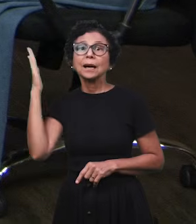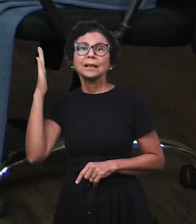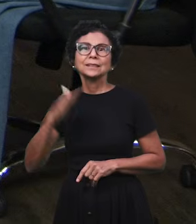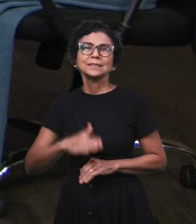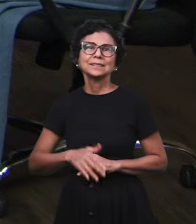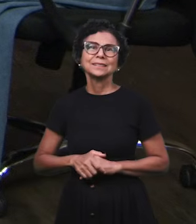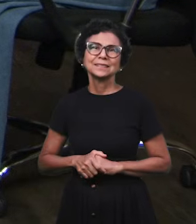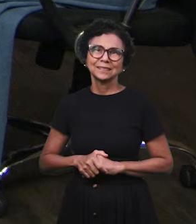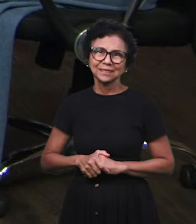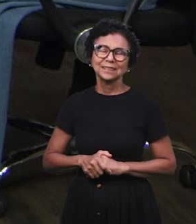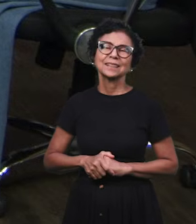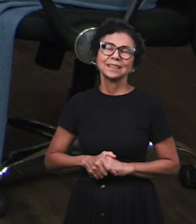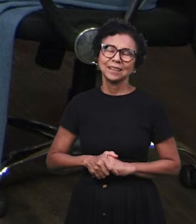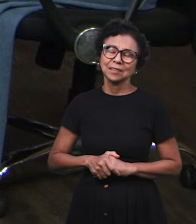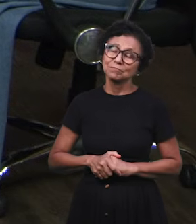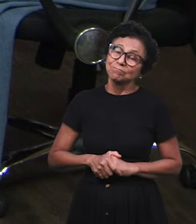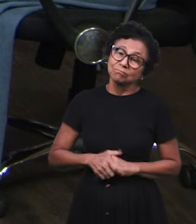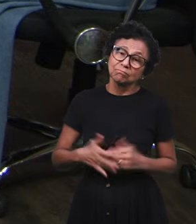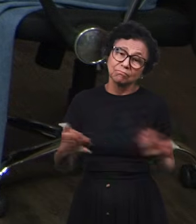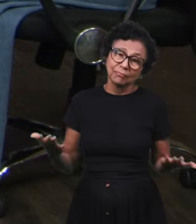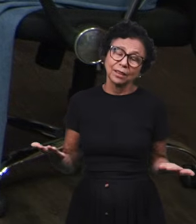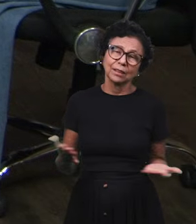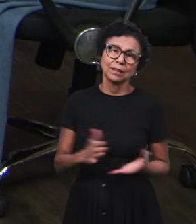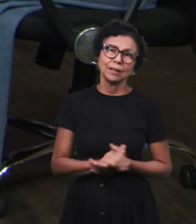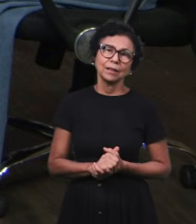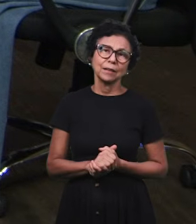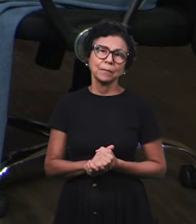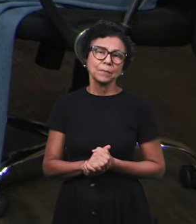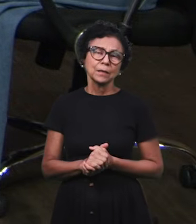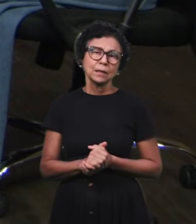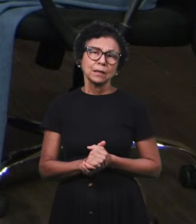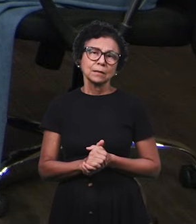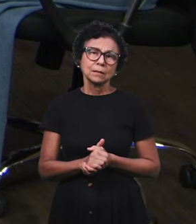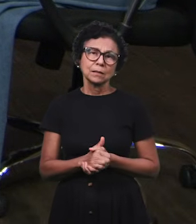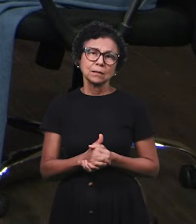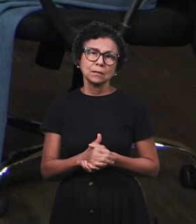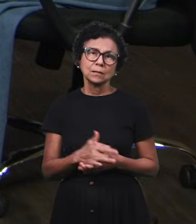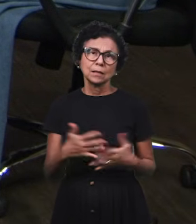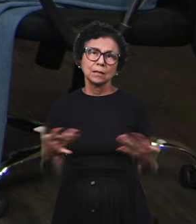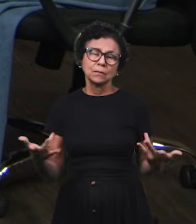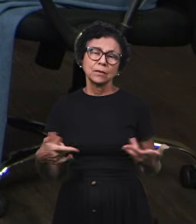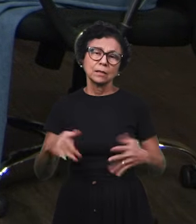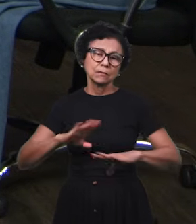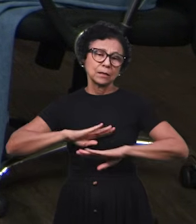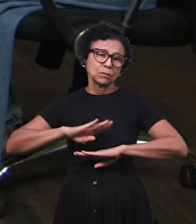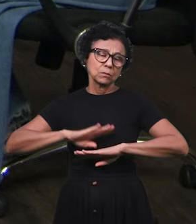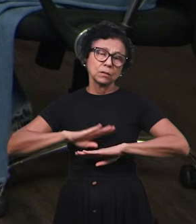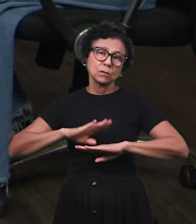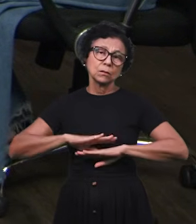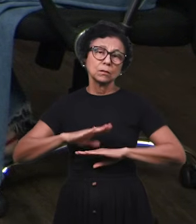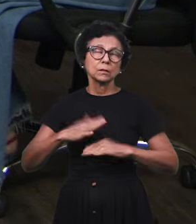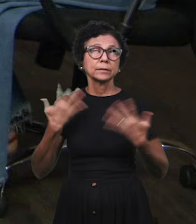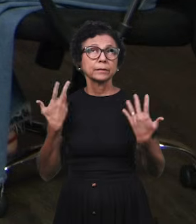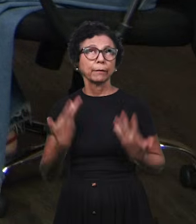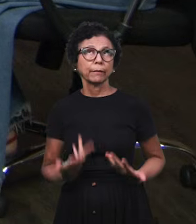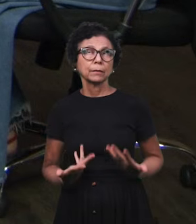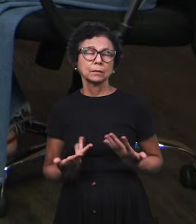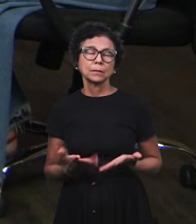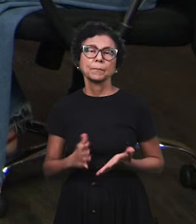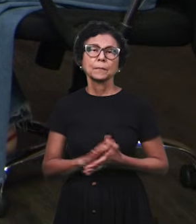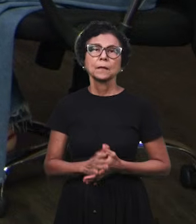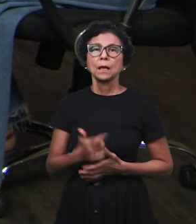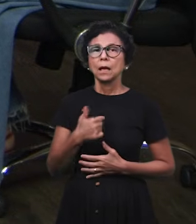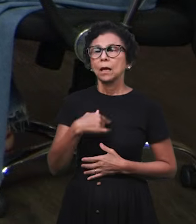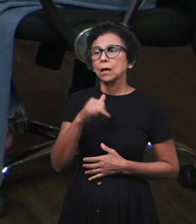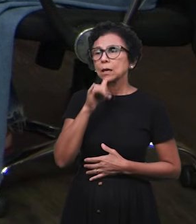com uma coisa. Por exemplo, eu sou um exemplo. Quando eu comecei, como eu disse no episódio passado, eu advoguei em várias áreas,